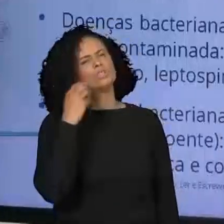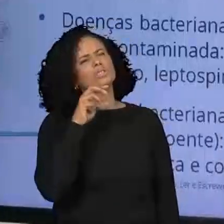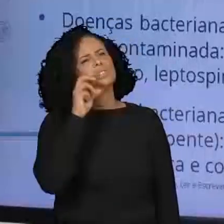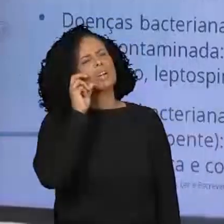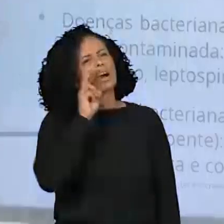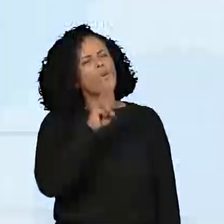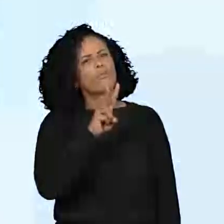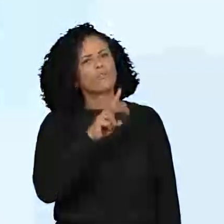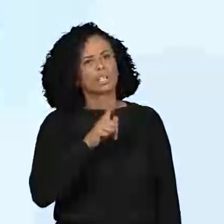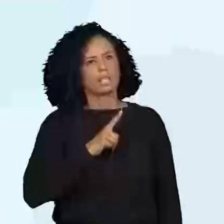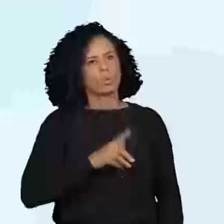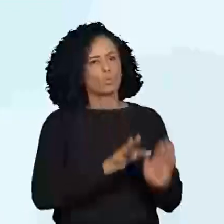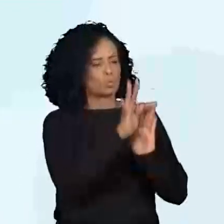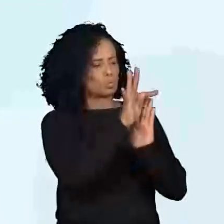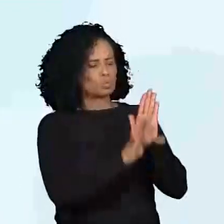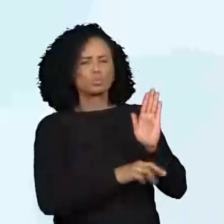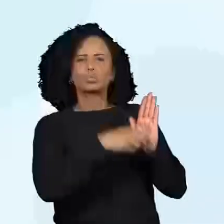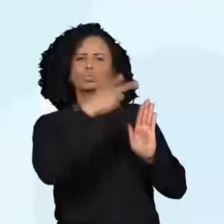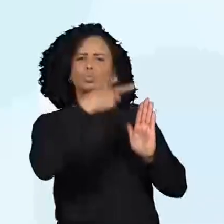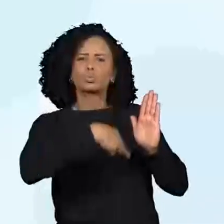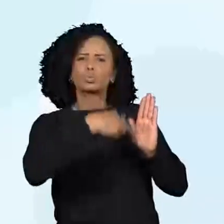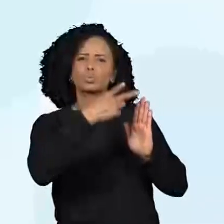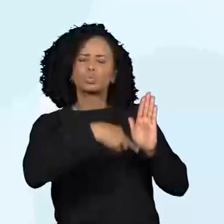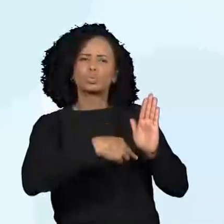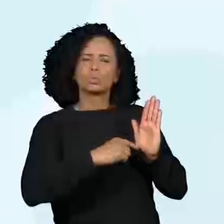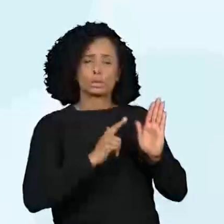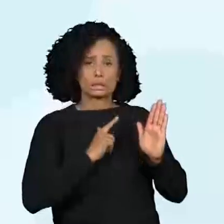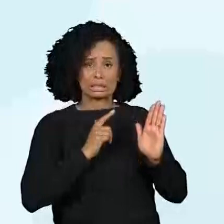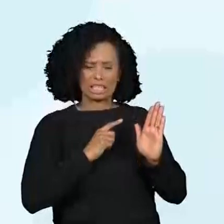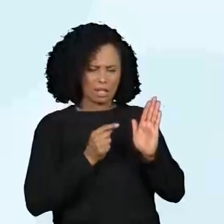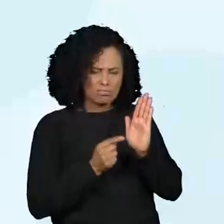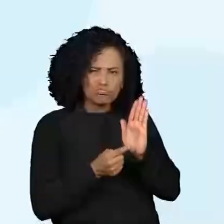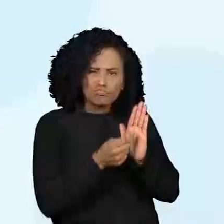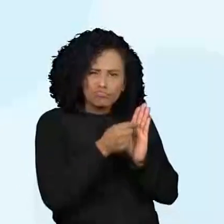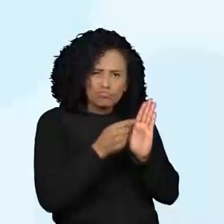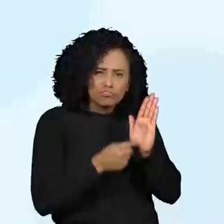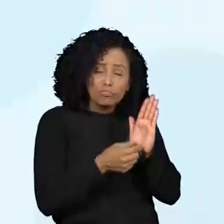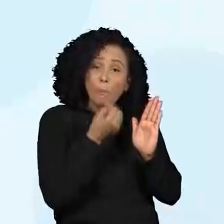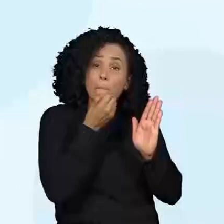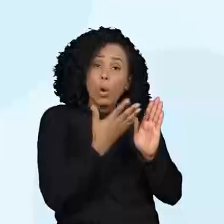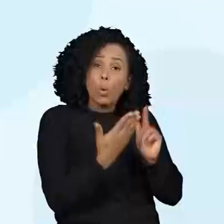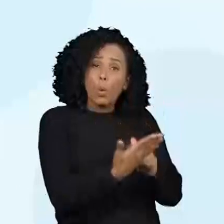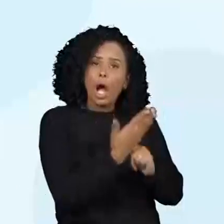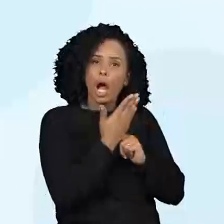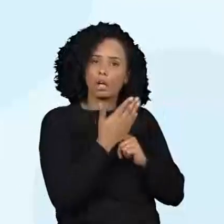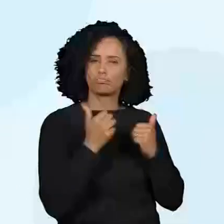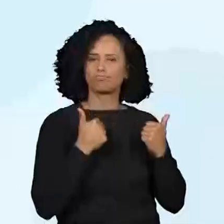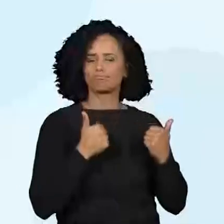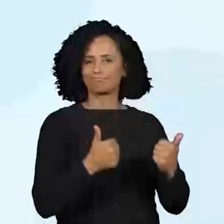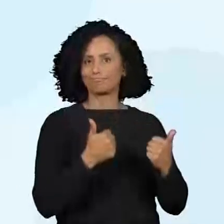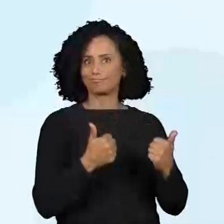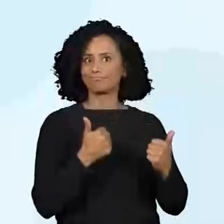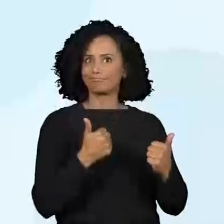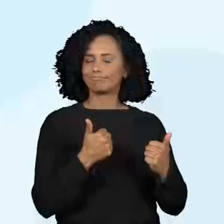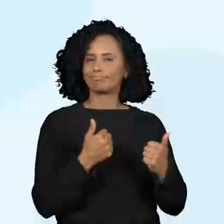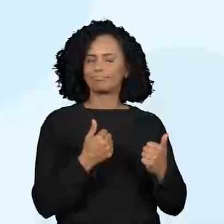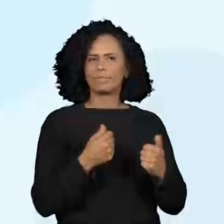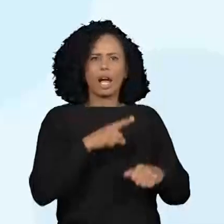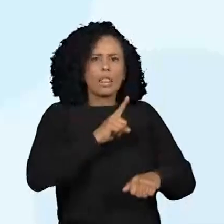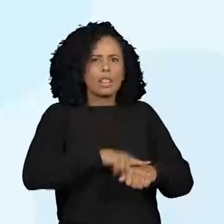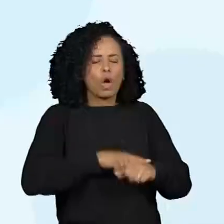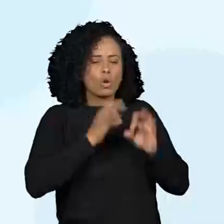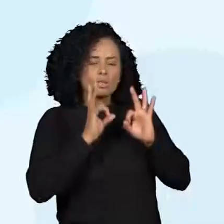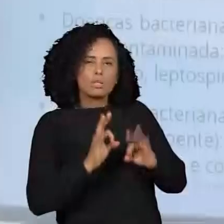bactérias, no texto do nosso material, que a gente tem então essas bactérias que são boas, utilizadas aí na alimentação,